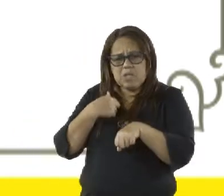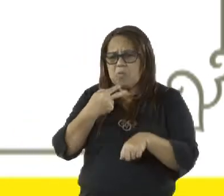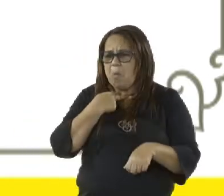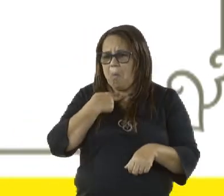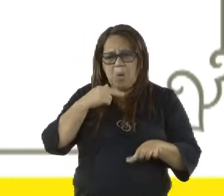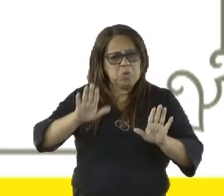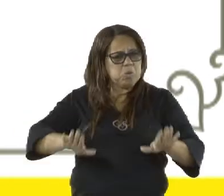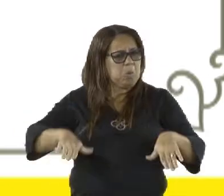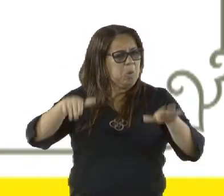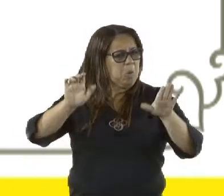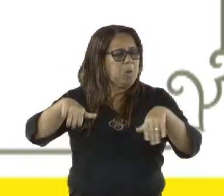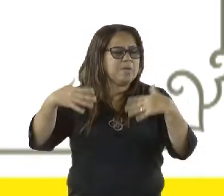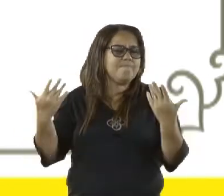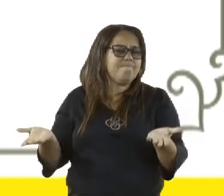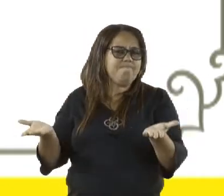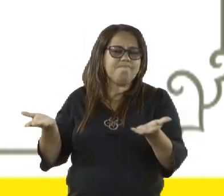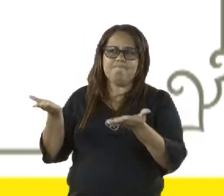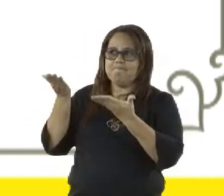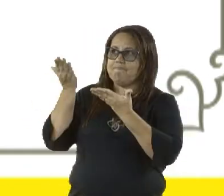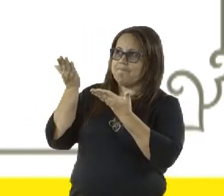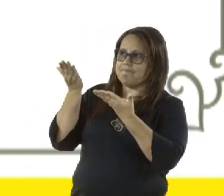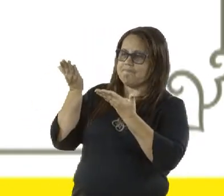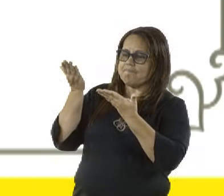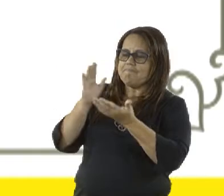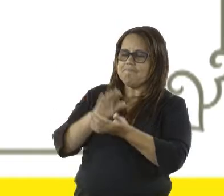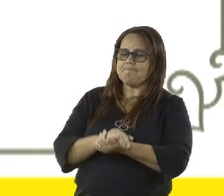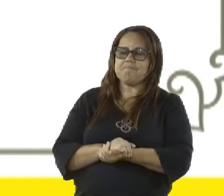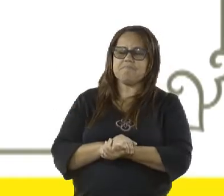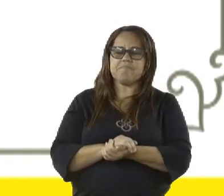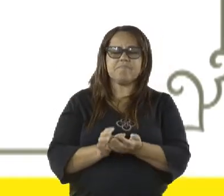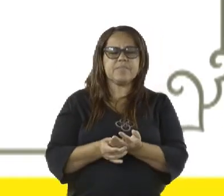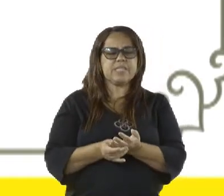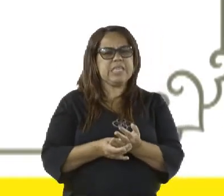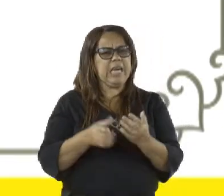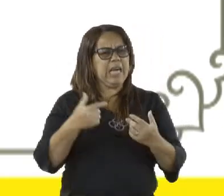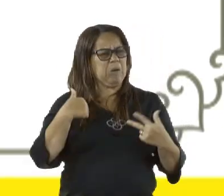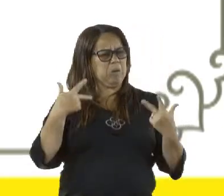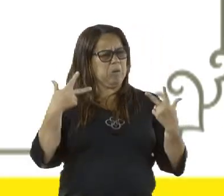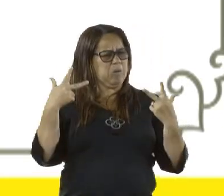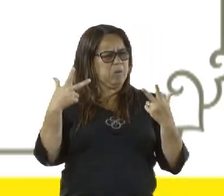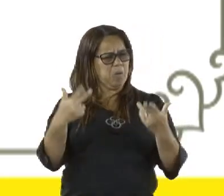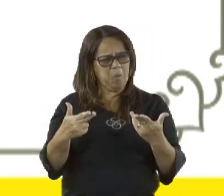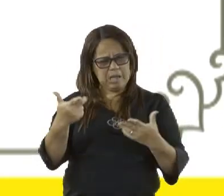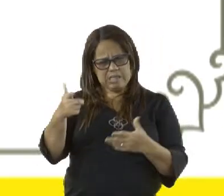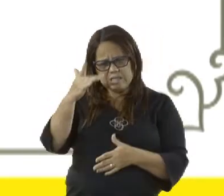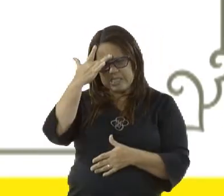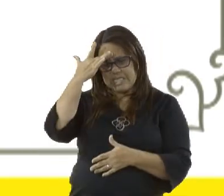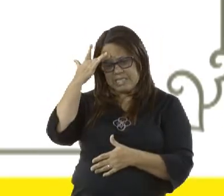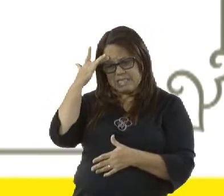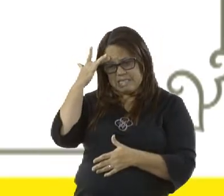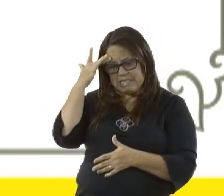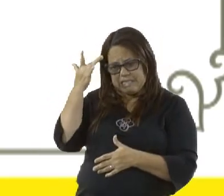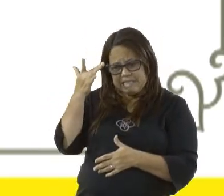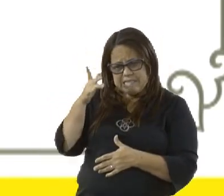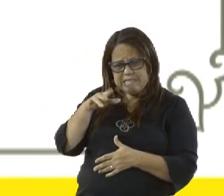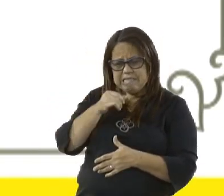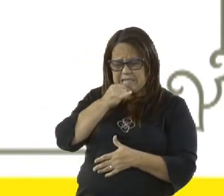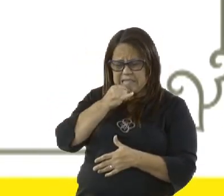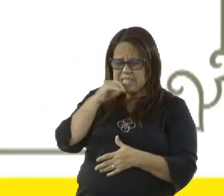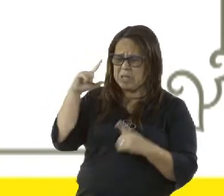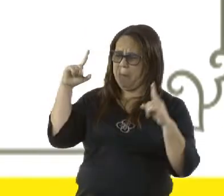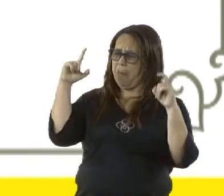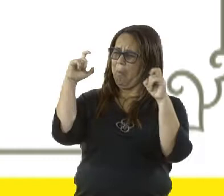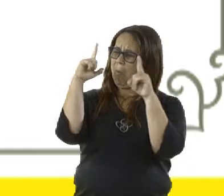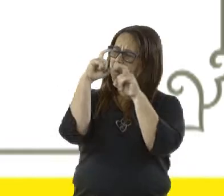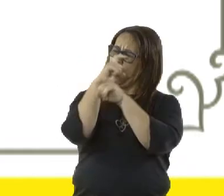posso voar? Olha aí, a Joaninha se perguntando. Querer ser igual às outras é triste e difícil, murmurava a